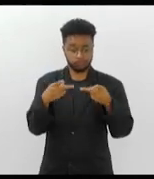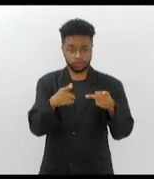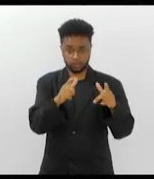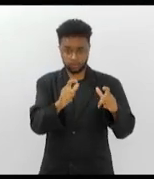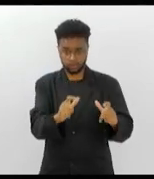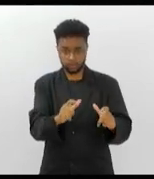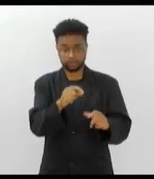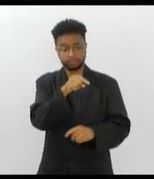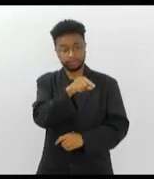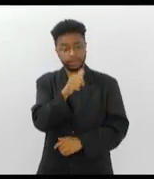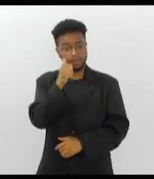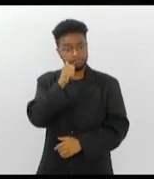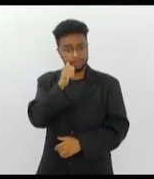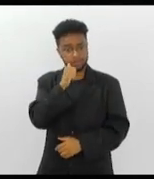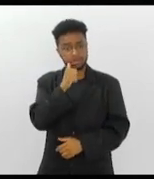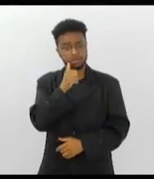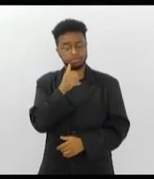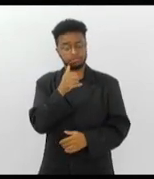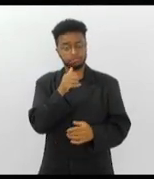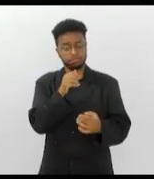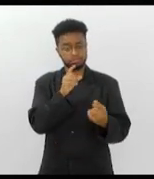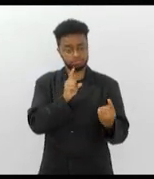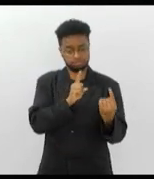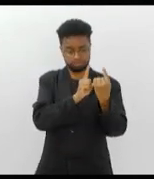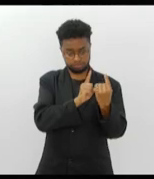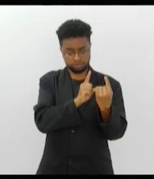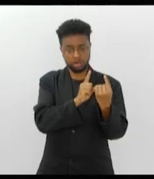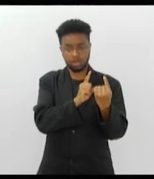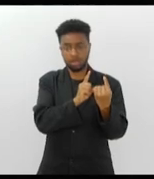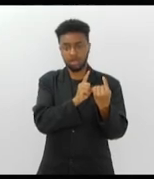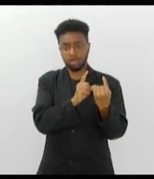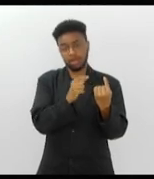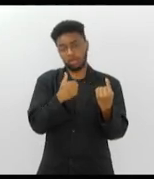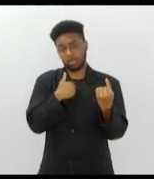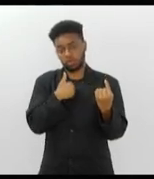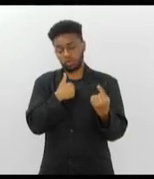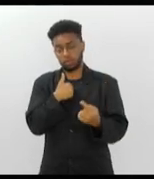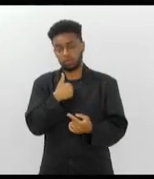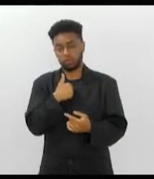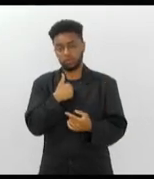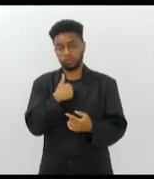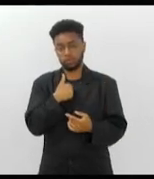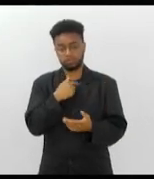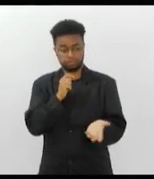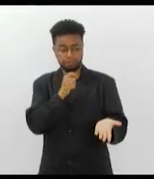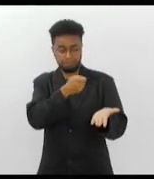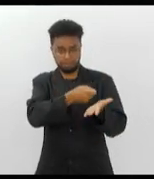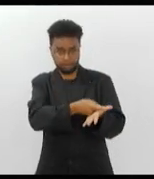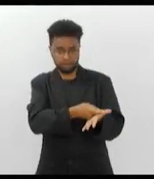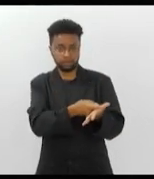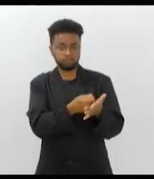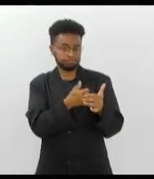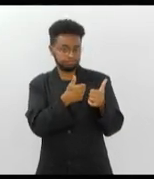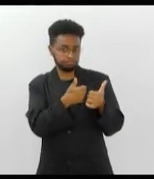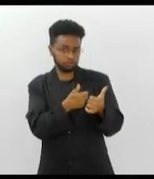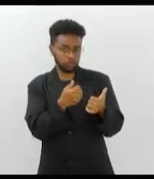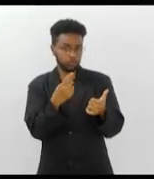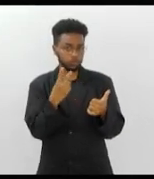A moça me atendeu, e eu, perfeitamente, paguei lá o